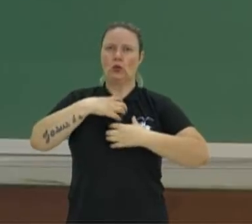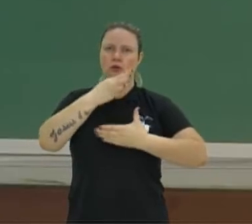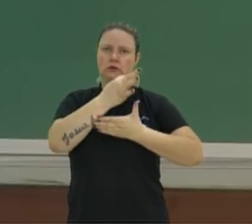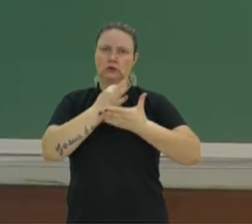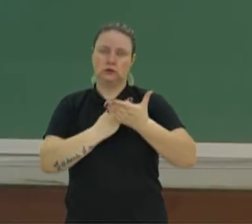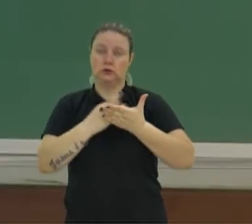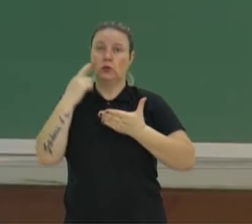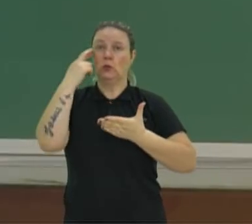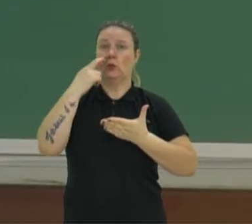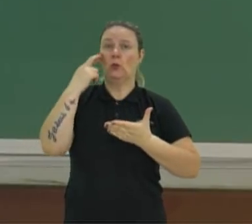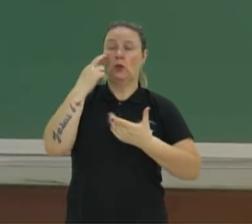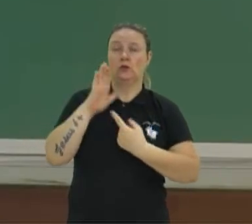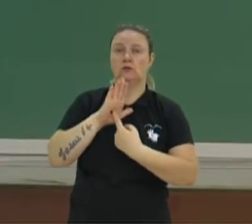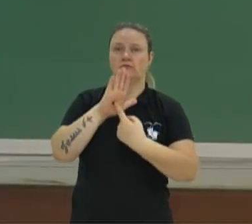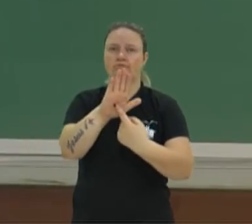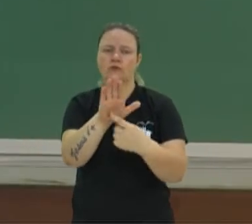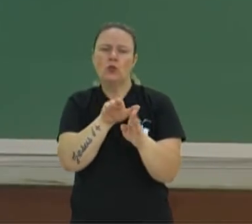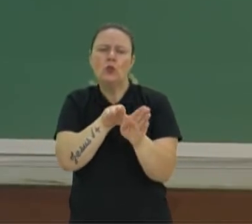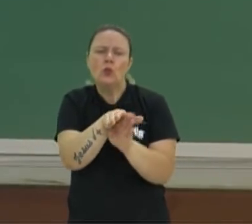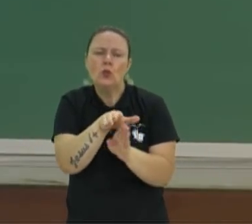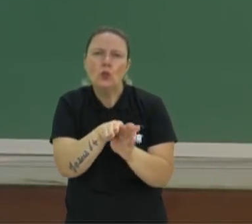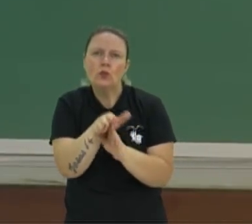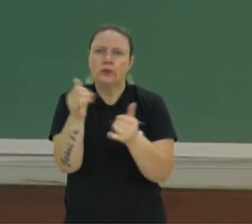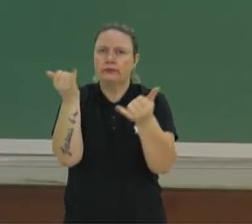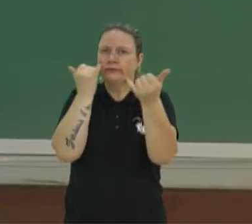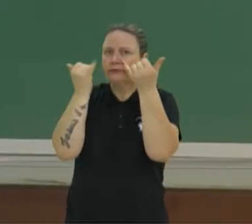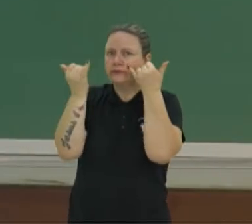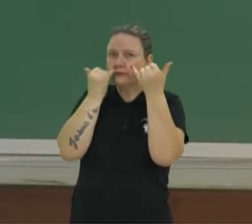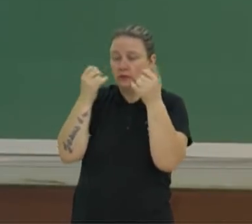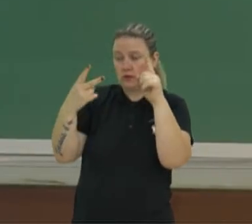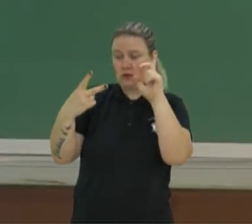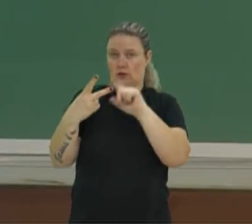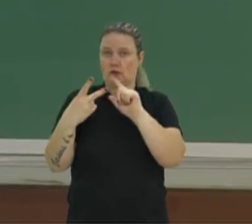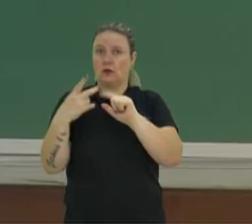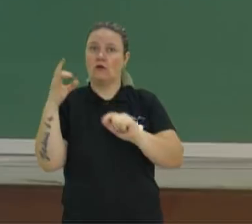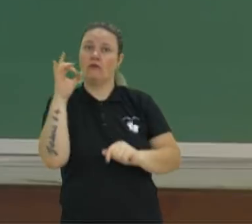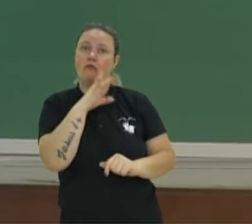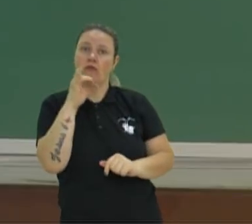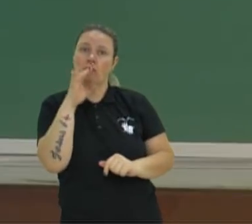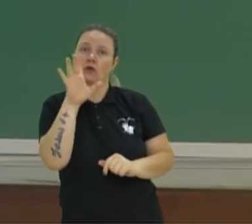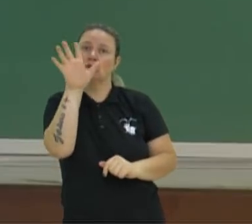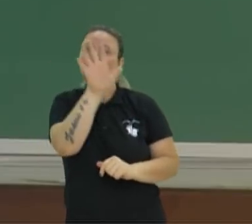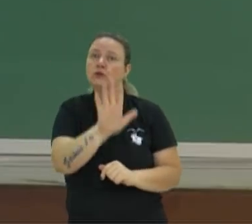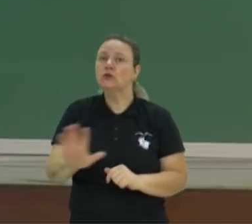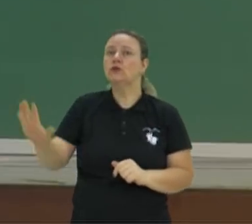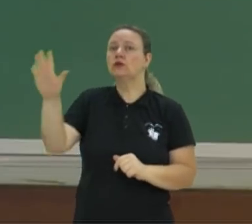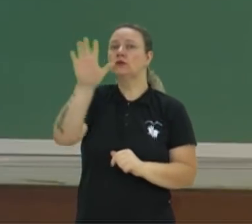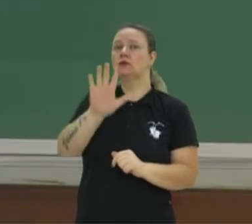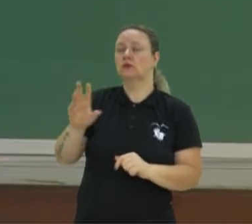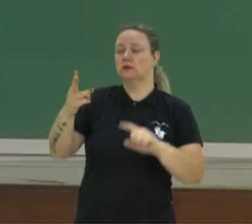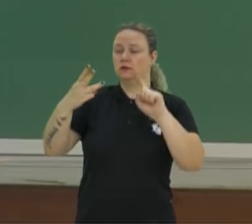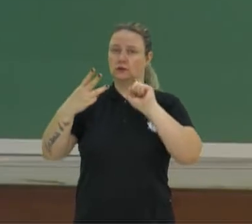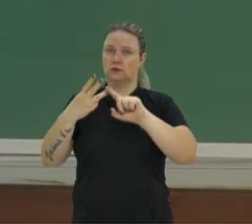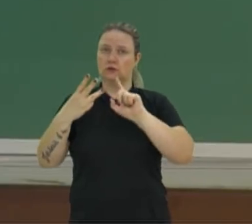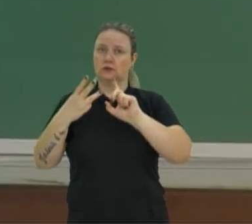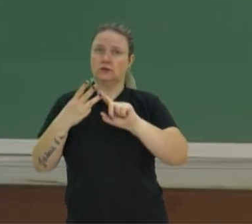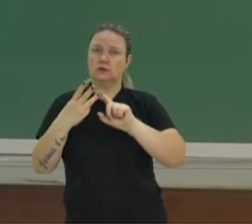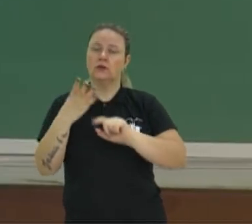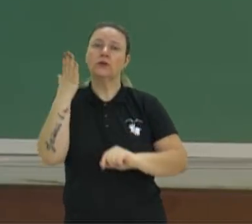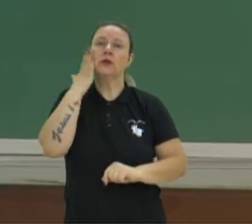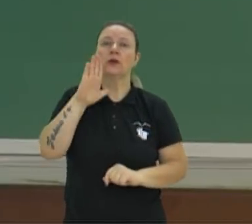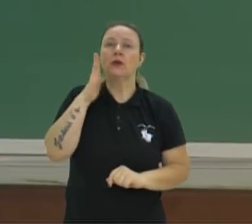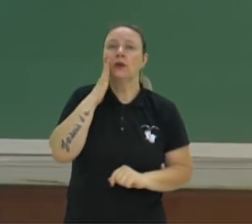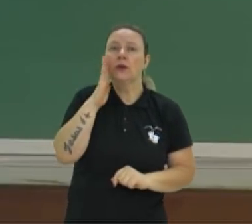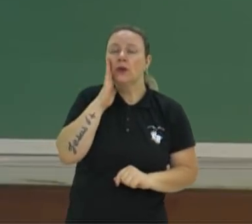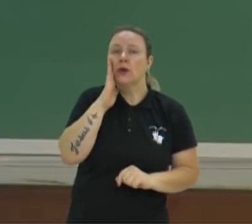rosa indica as orientações para a notícia. Já a verde é sobre as imagens. E, por fim, a azul